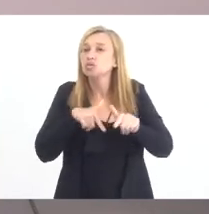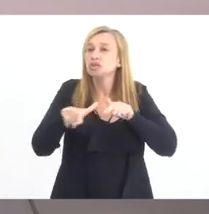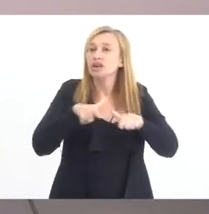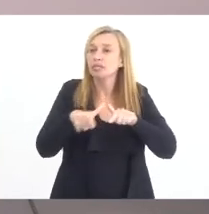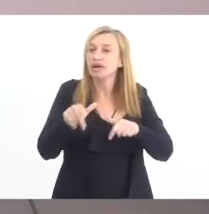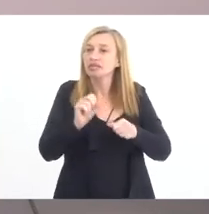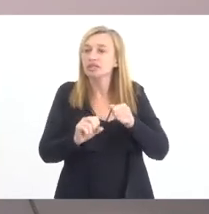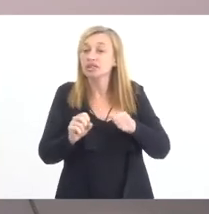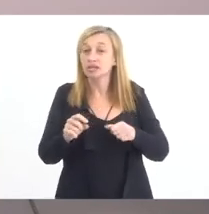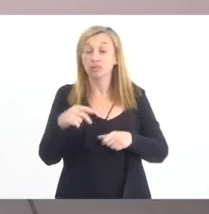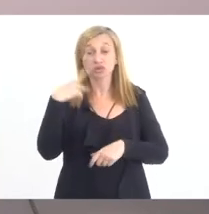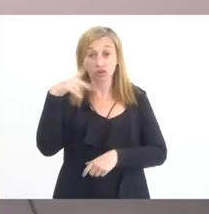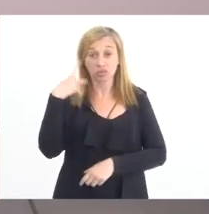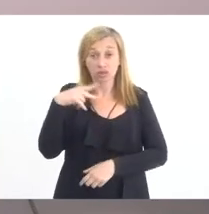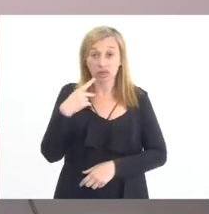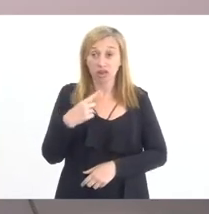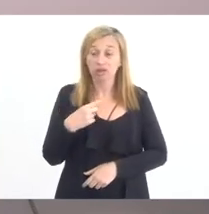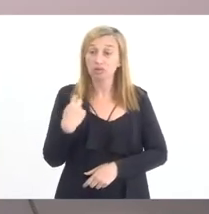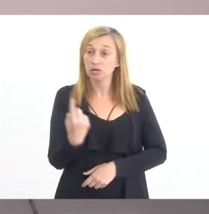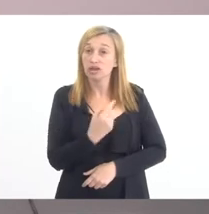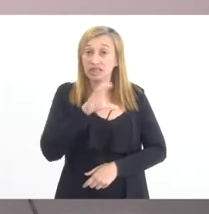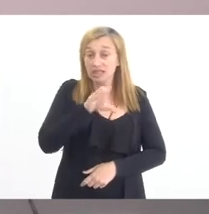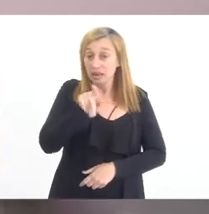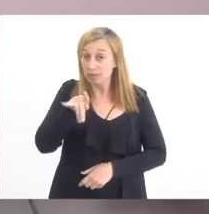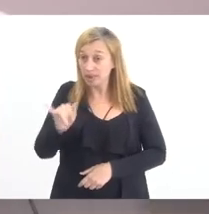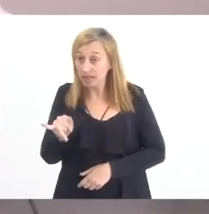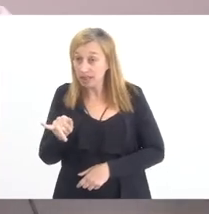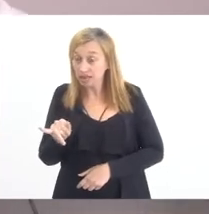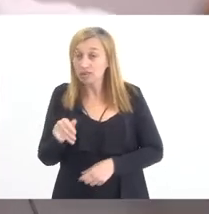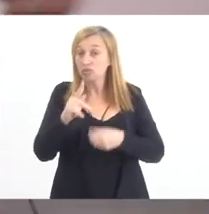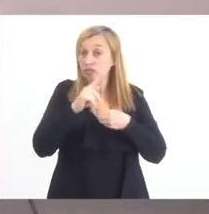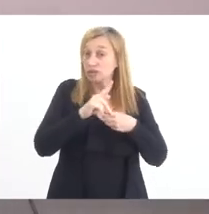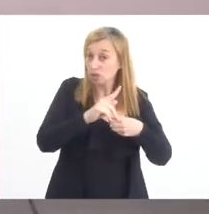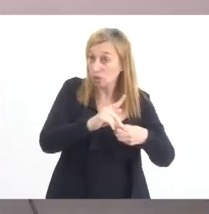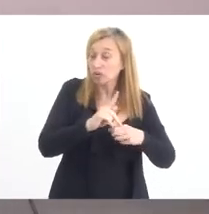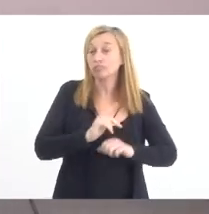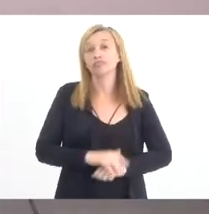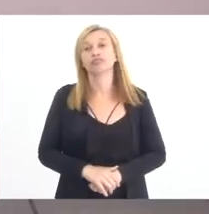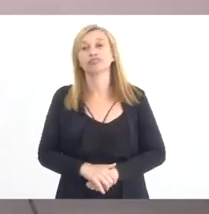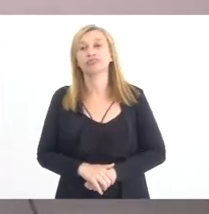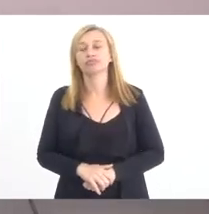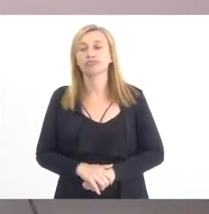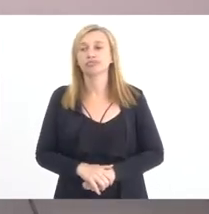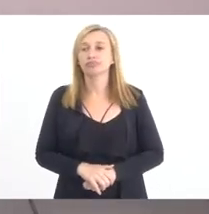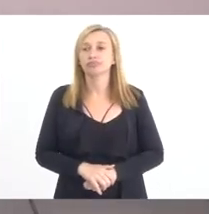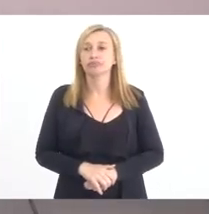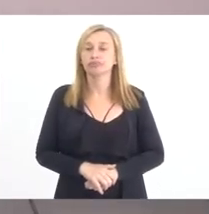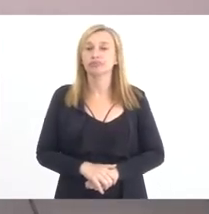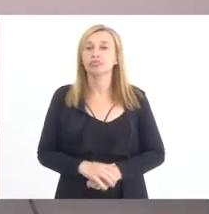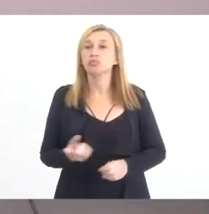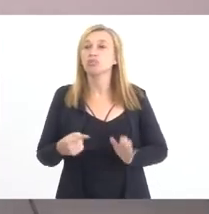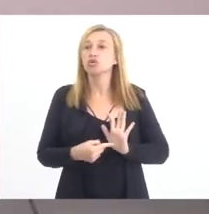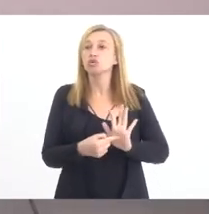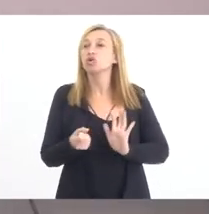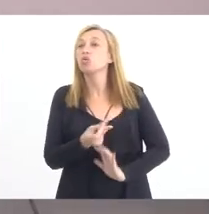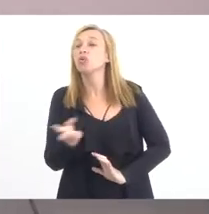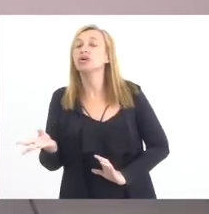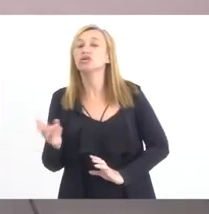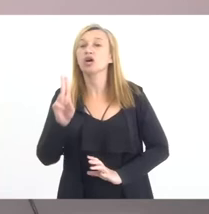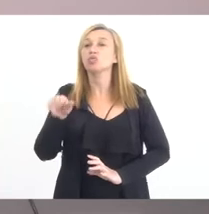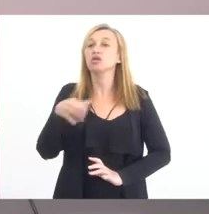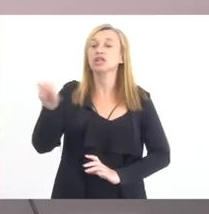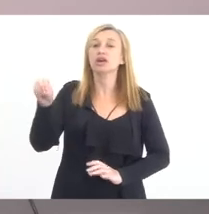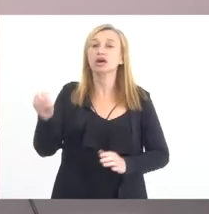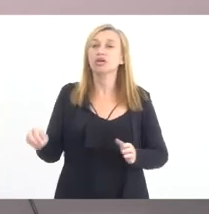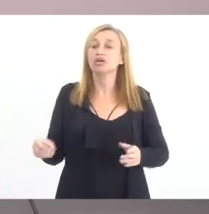feito por esse parlamento na CPI da questão do petróleo levantou-se o quanto a União deve